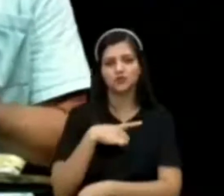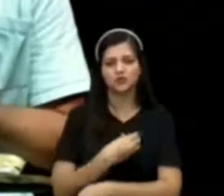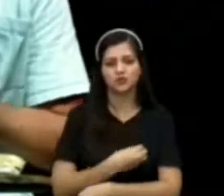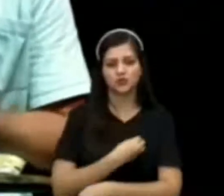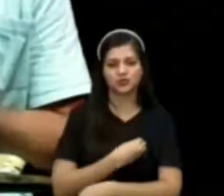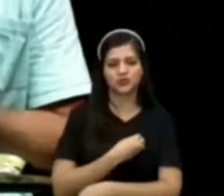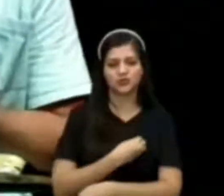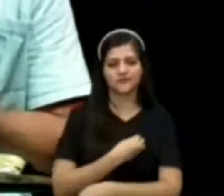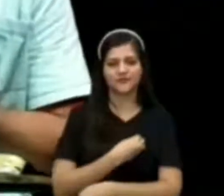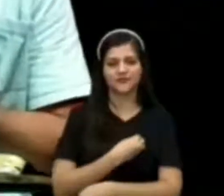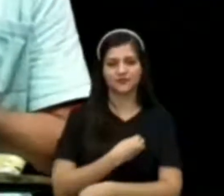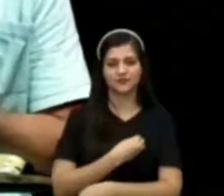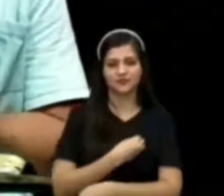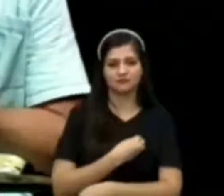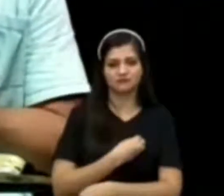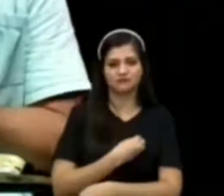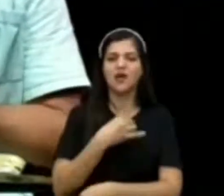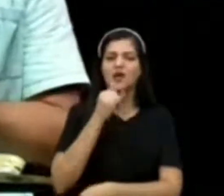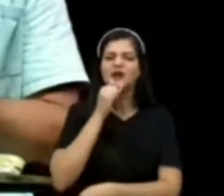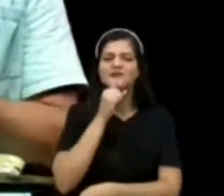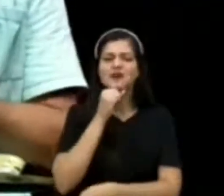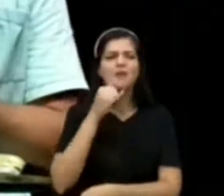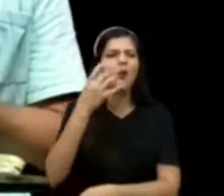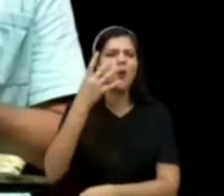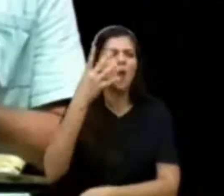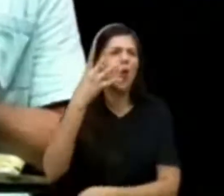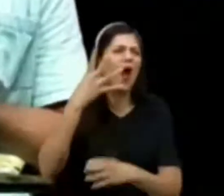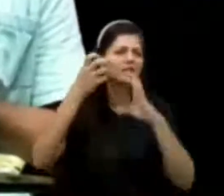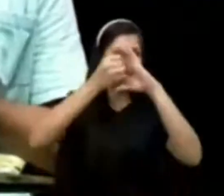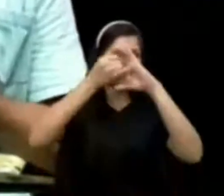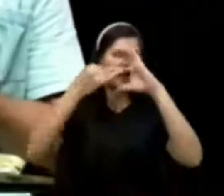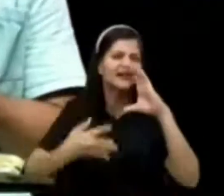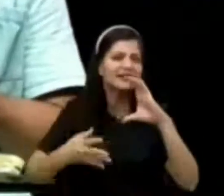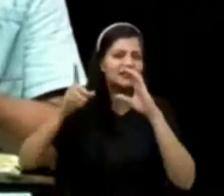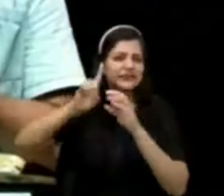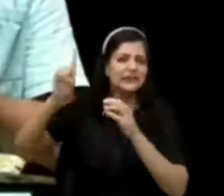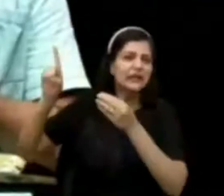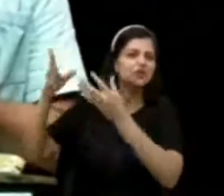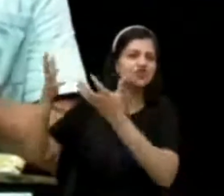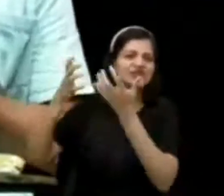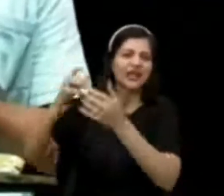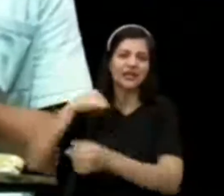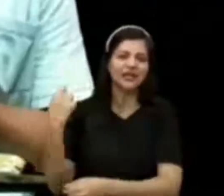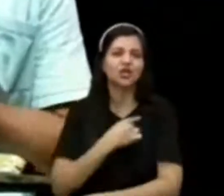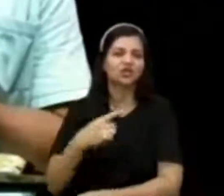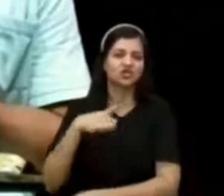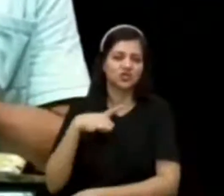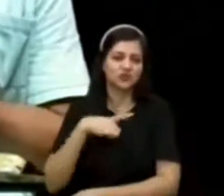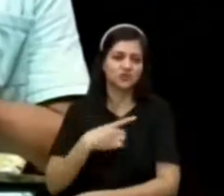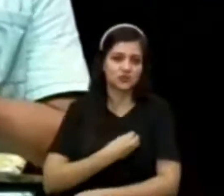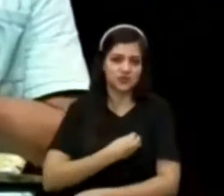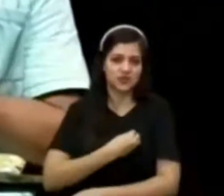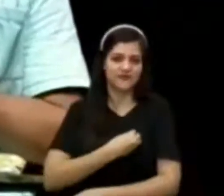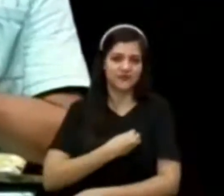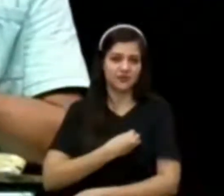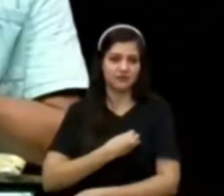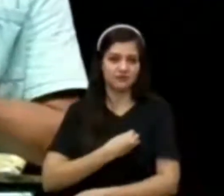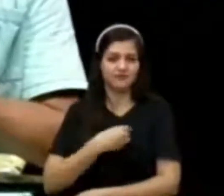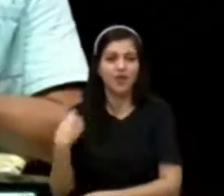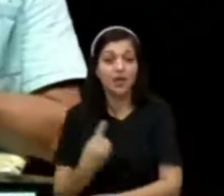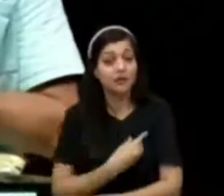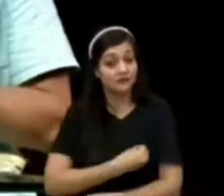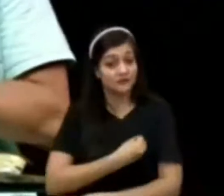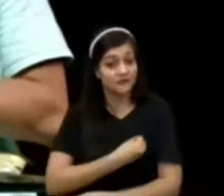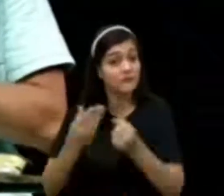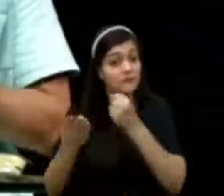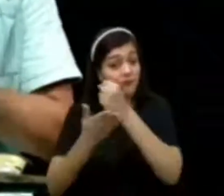pela verdade, não pela mentira. Não pela mentira do diabo, não por alguém que te falou, né? Se você é